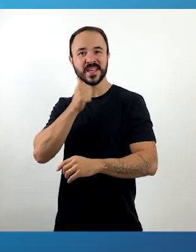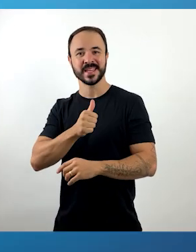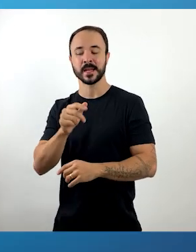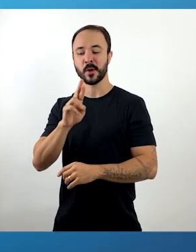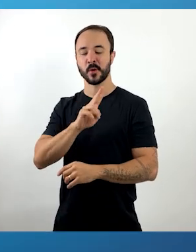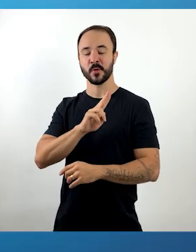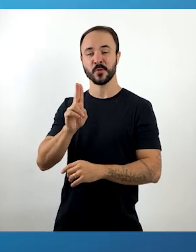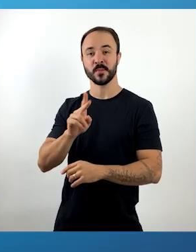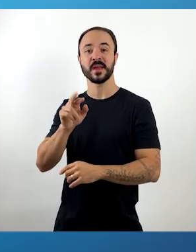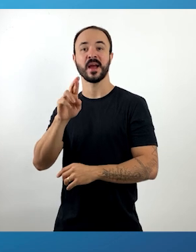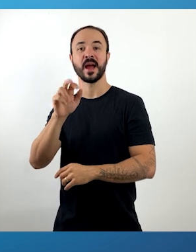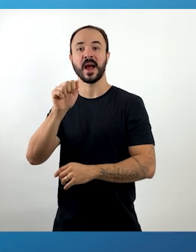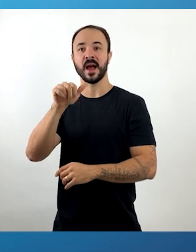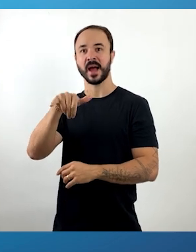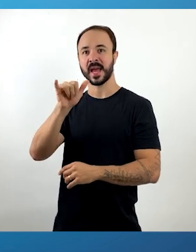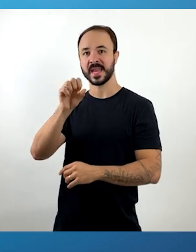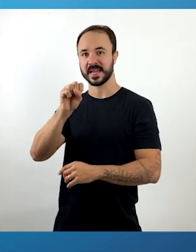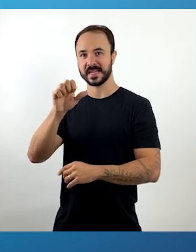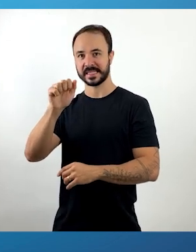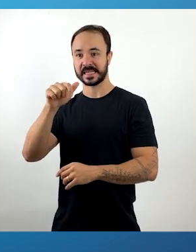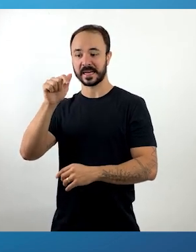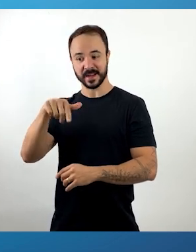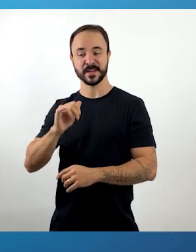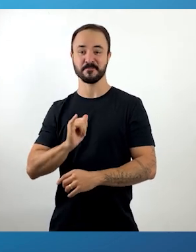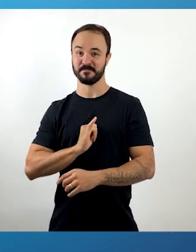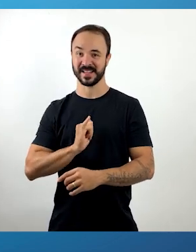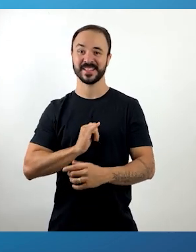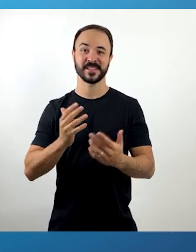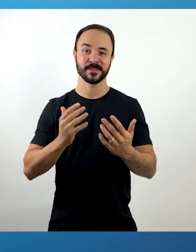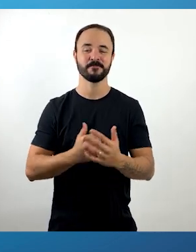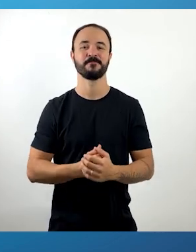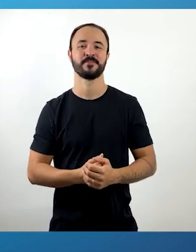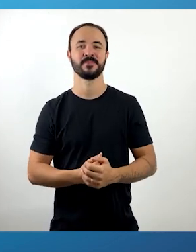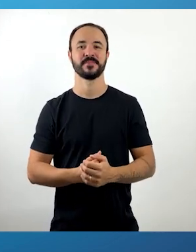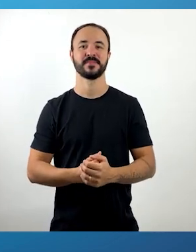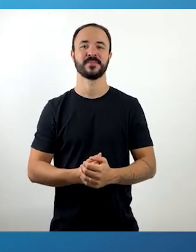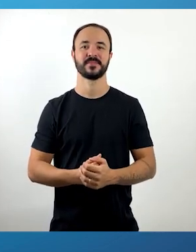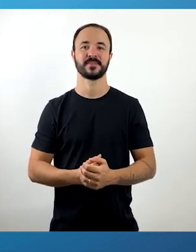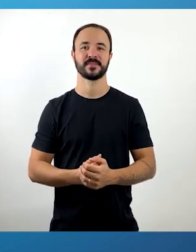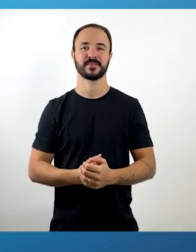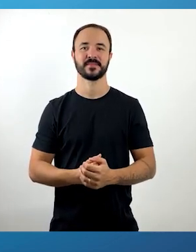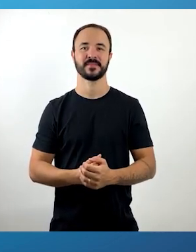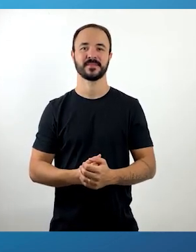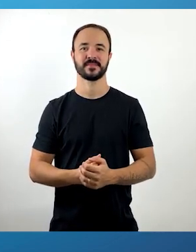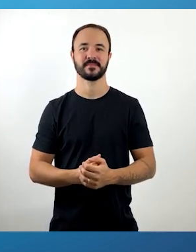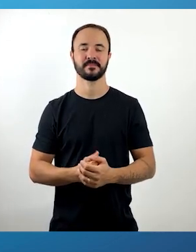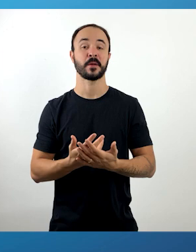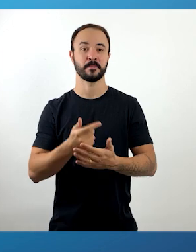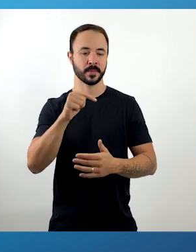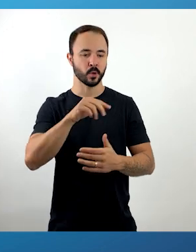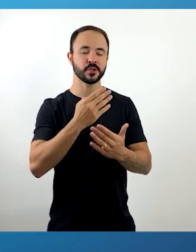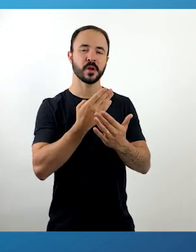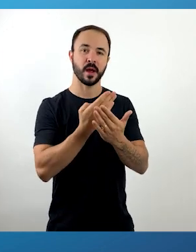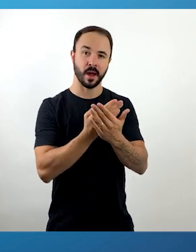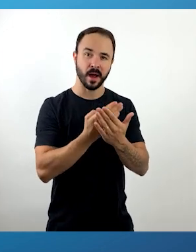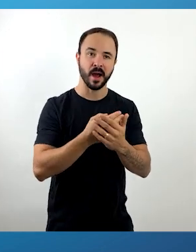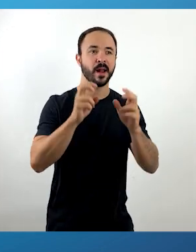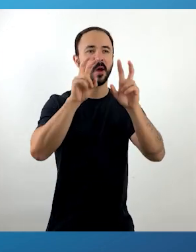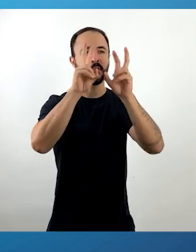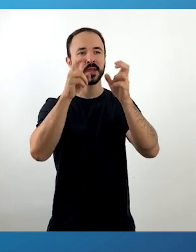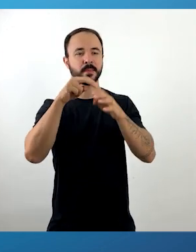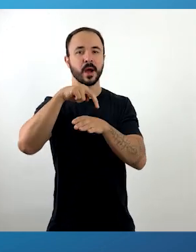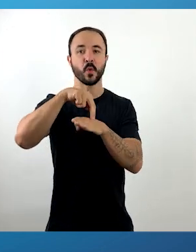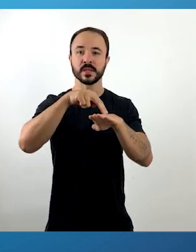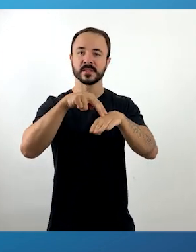imperatrizense raiz C Leal Então vamos lá vamos conhecer um pouquinho da nossa aula de hoje a nossa aula de hoje a